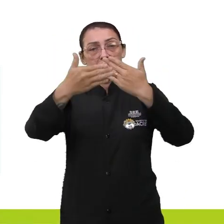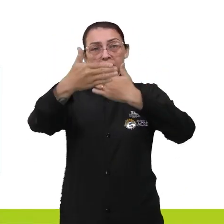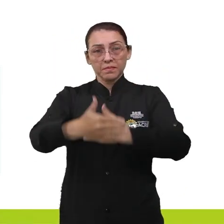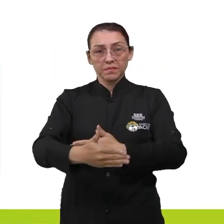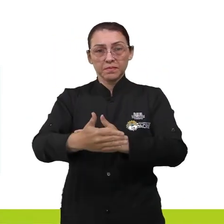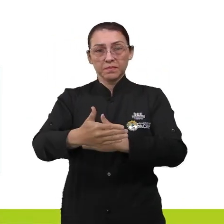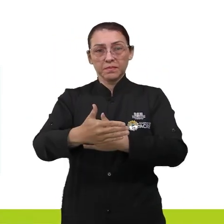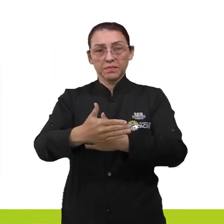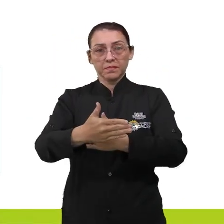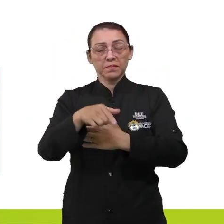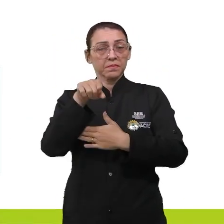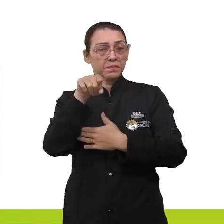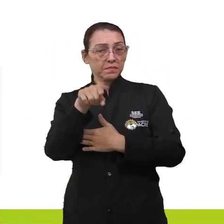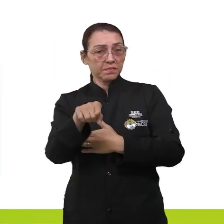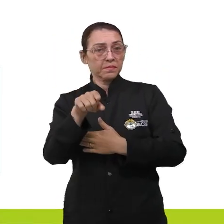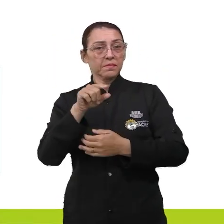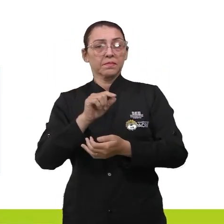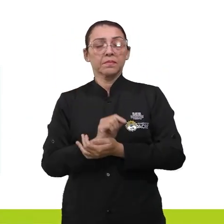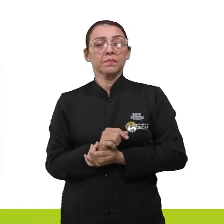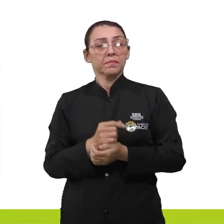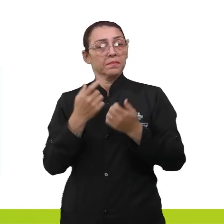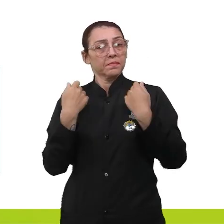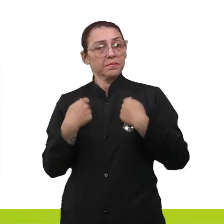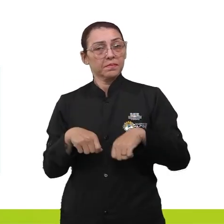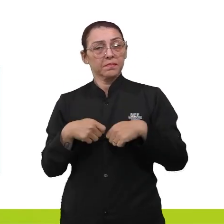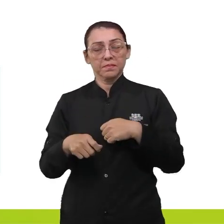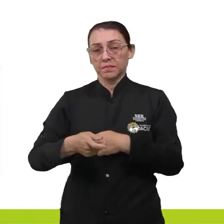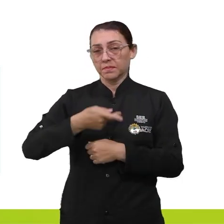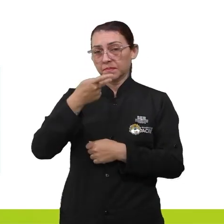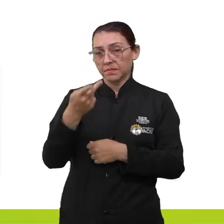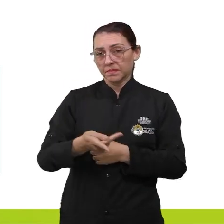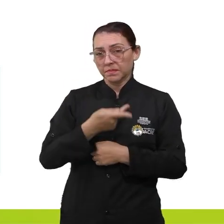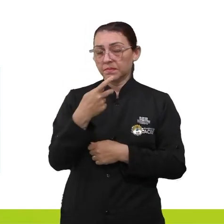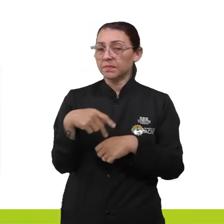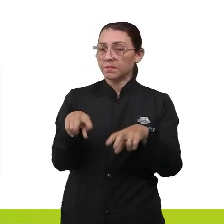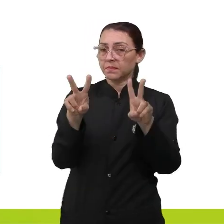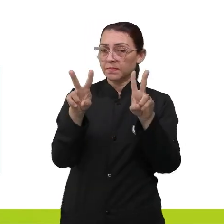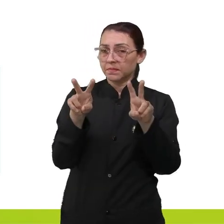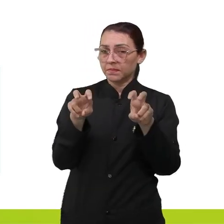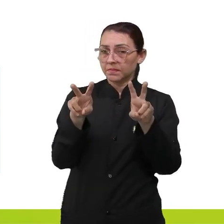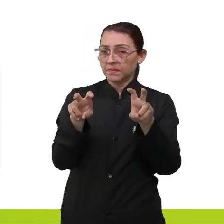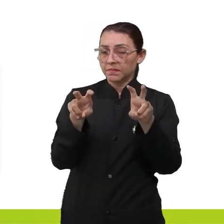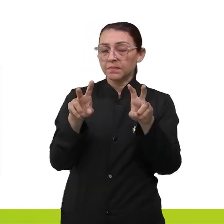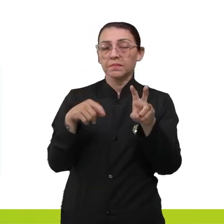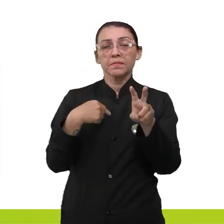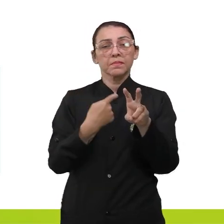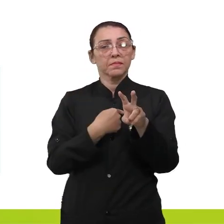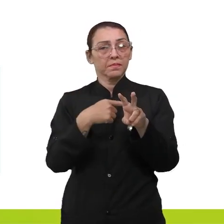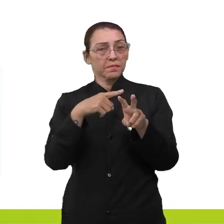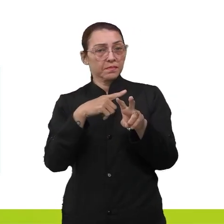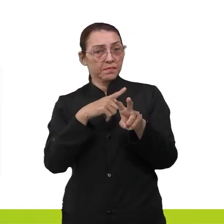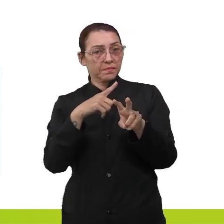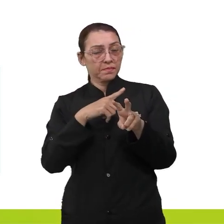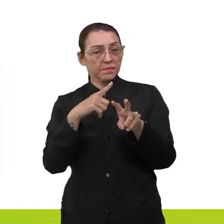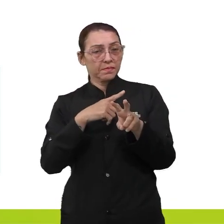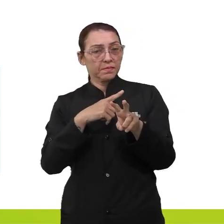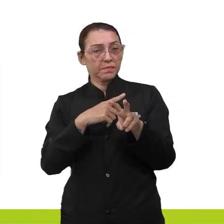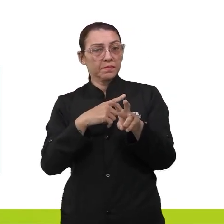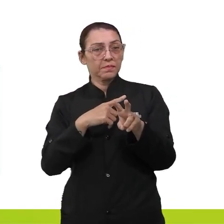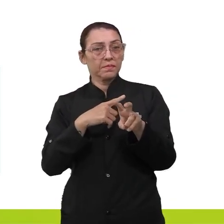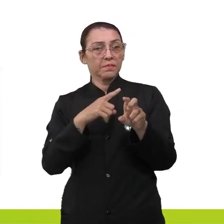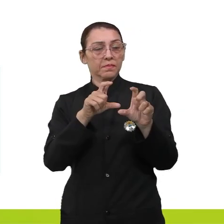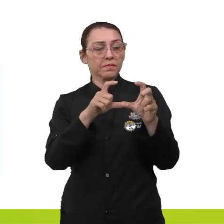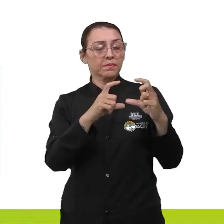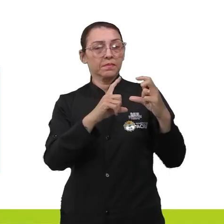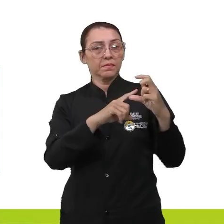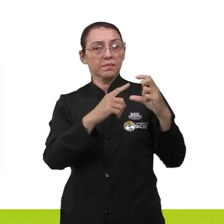prova, e vocês teriam que falar sobre esse tema. E aqui a gente tem um parágrafo